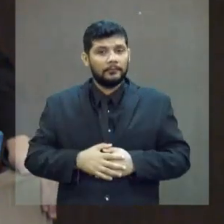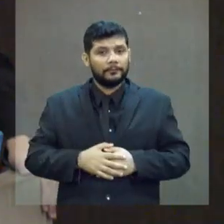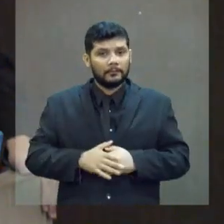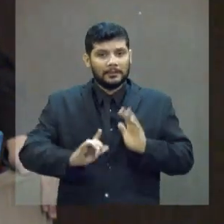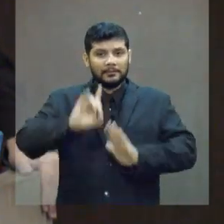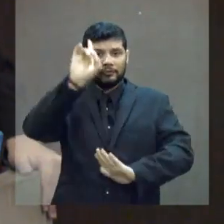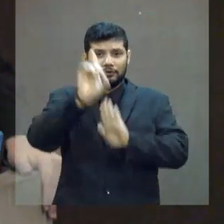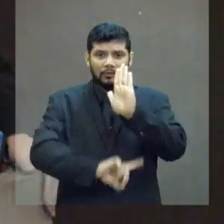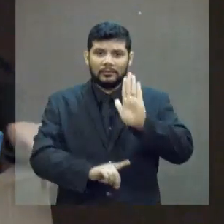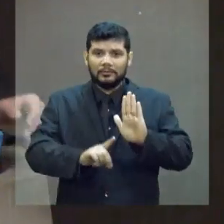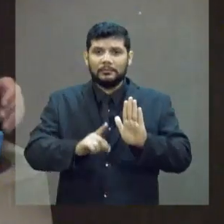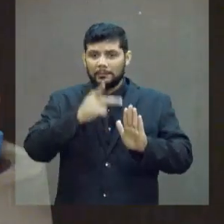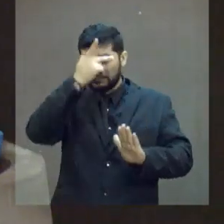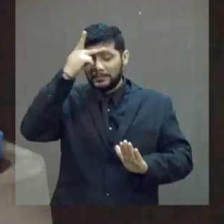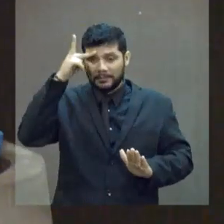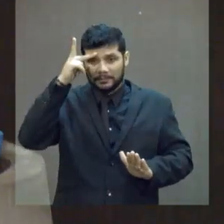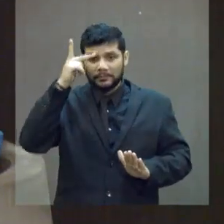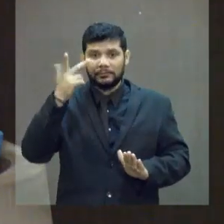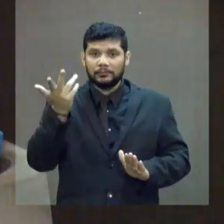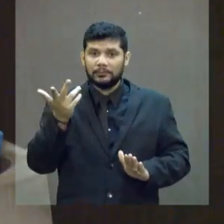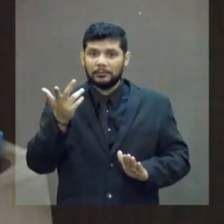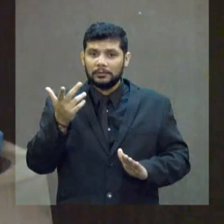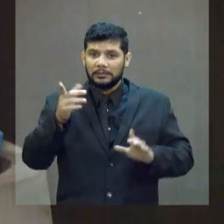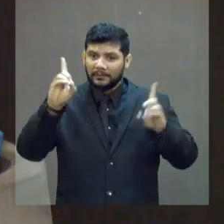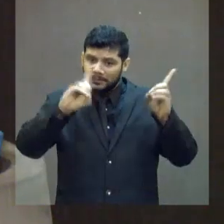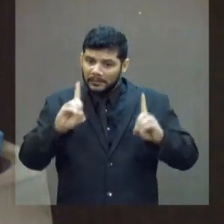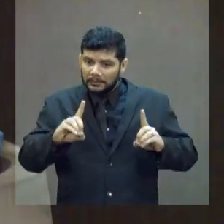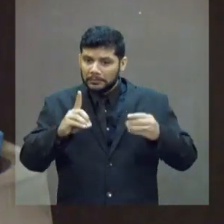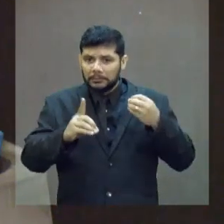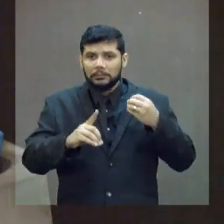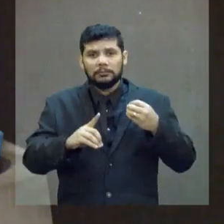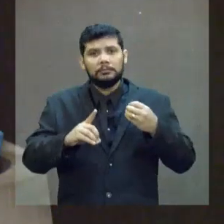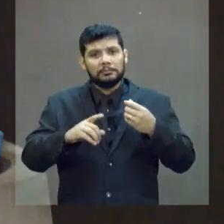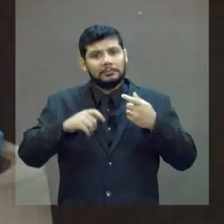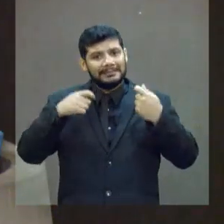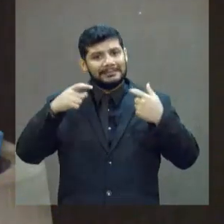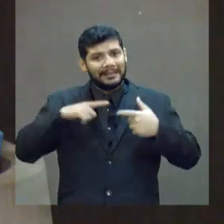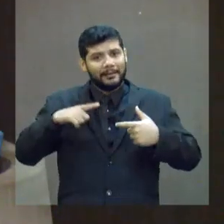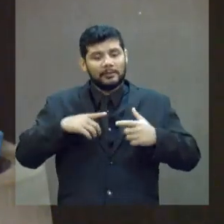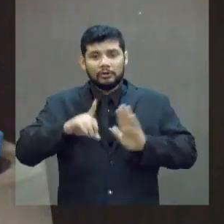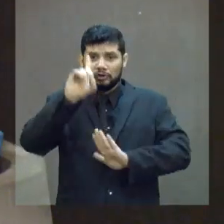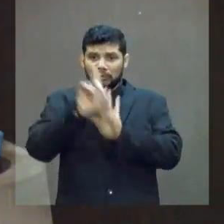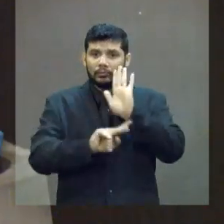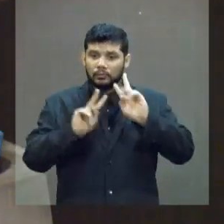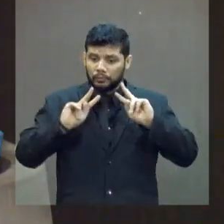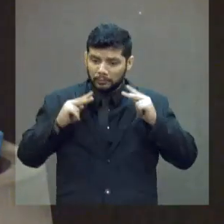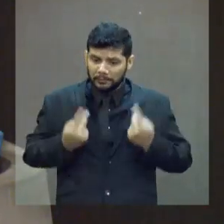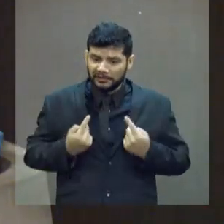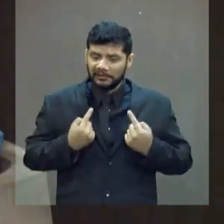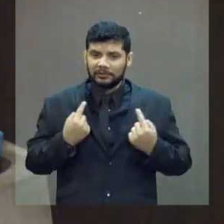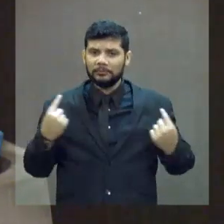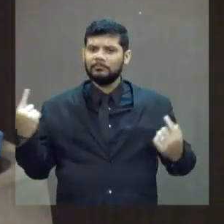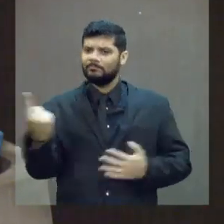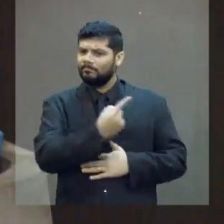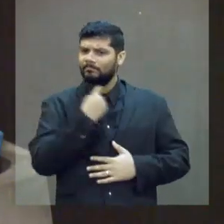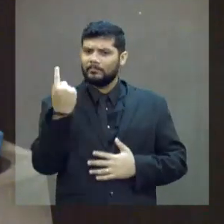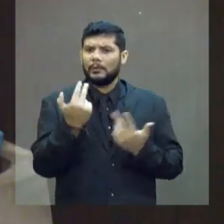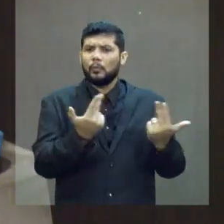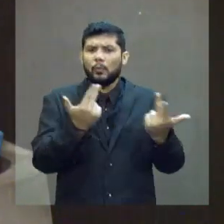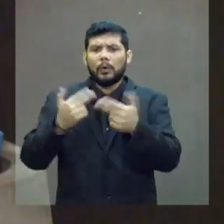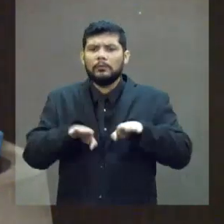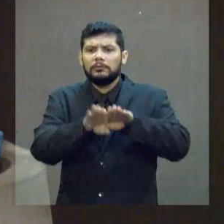dos Direitos da Pessoa com Deficiência, que aquela pessoa ela tem direitos humanos gerais, que cabem a todos os seres humanos, mas direitos